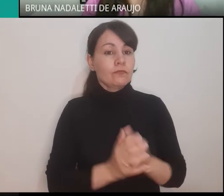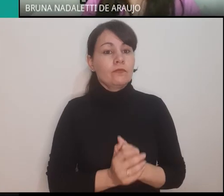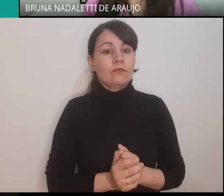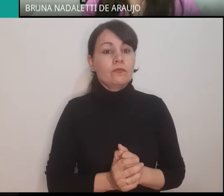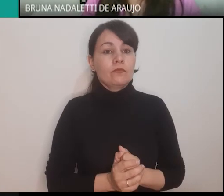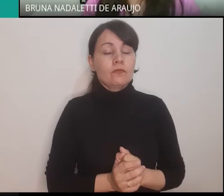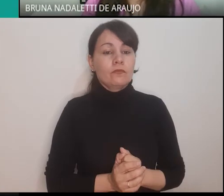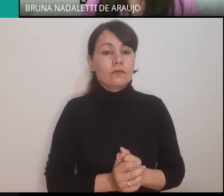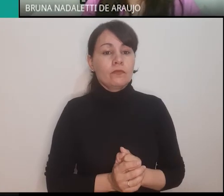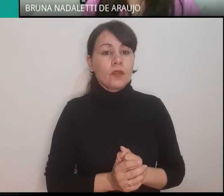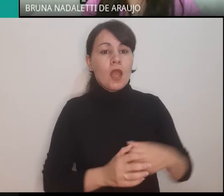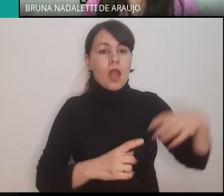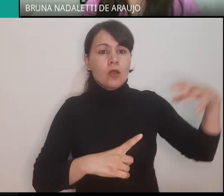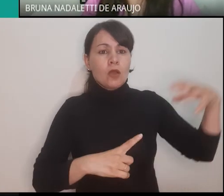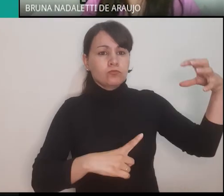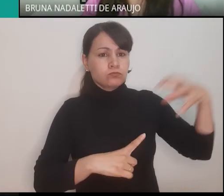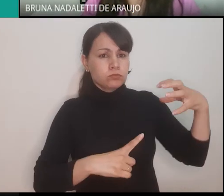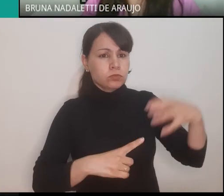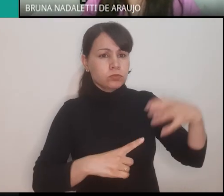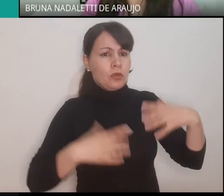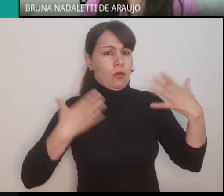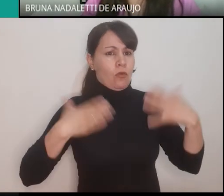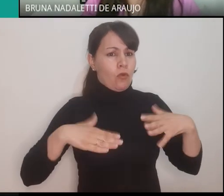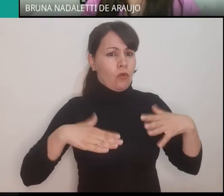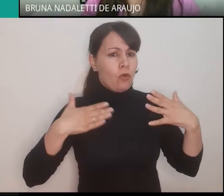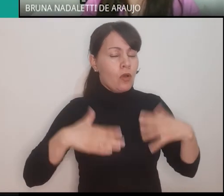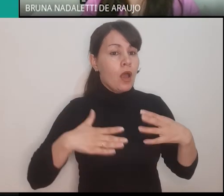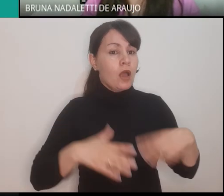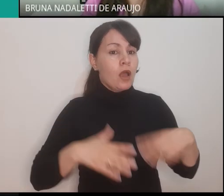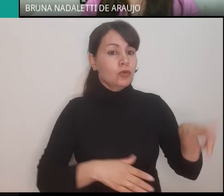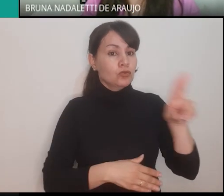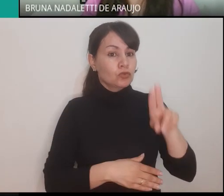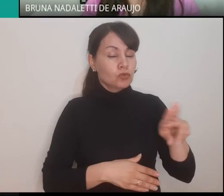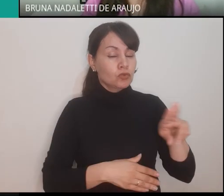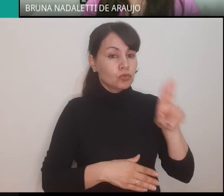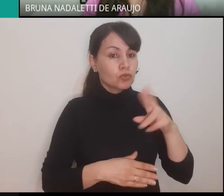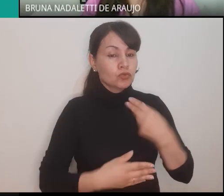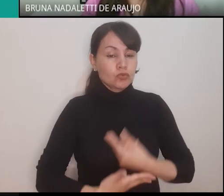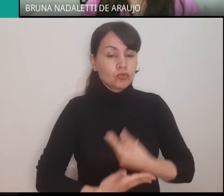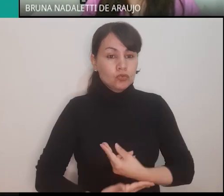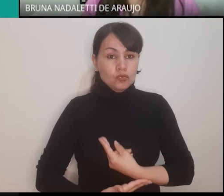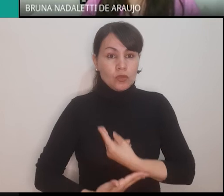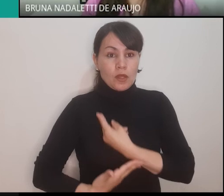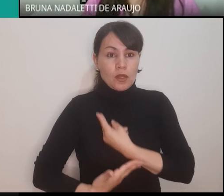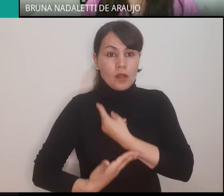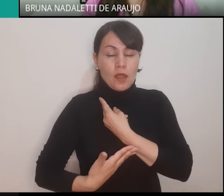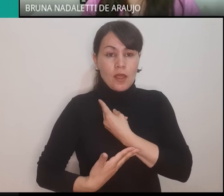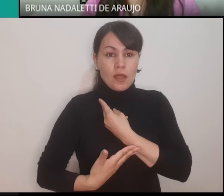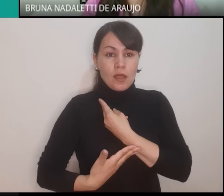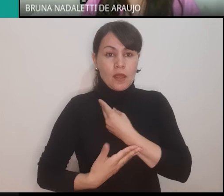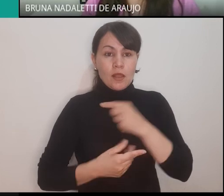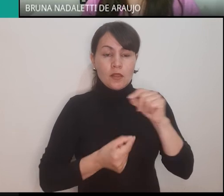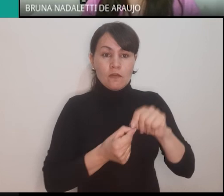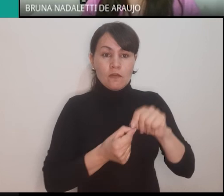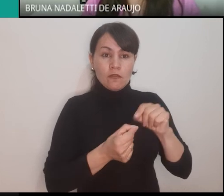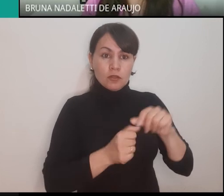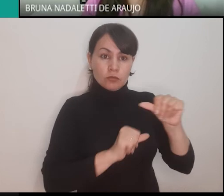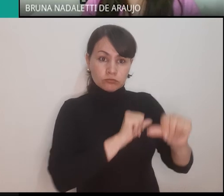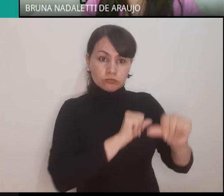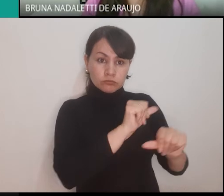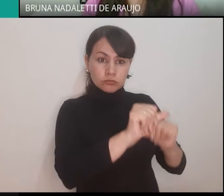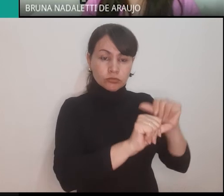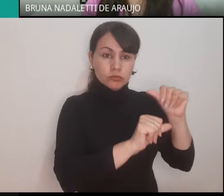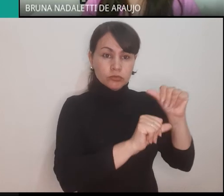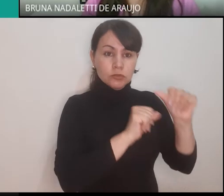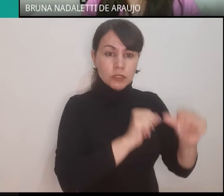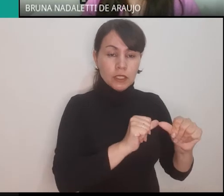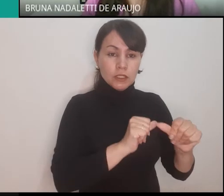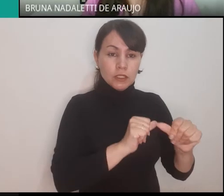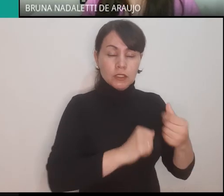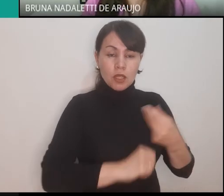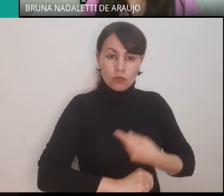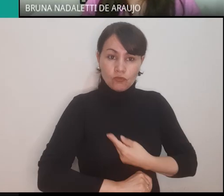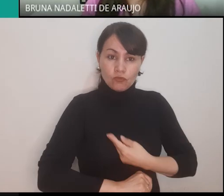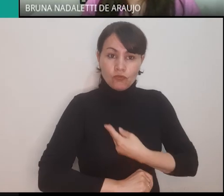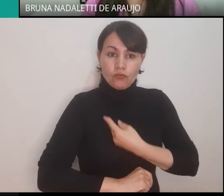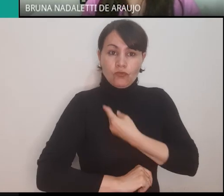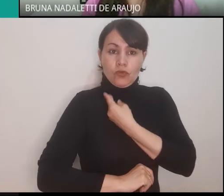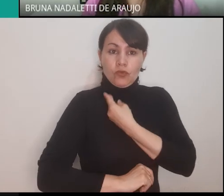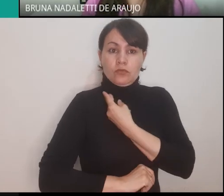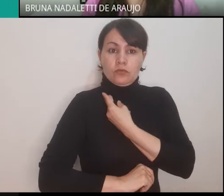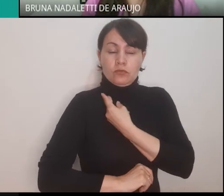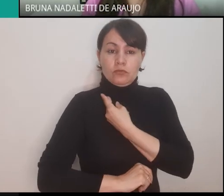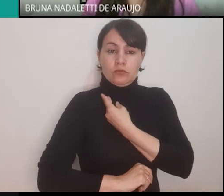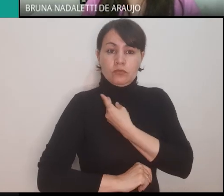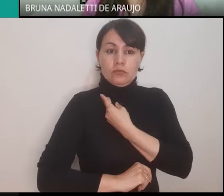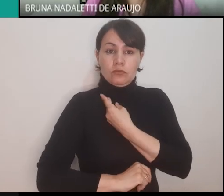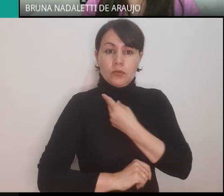ocorrência de complicações na utilização dos catéteres obriga a mudança do sítio de inserção do mesmo. E no caso